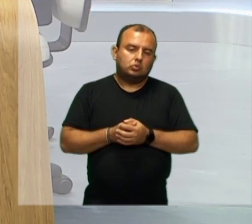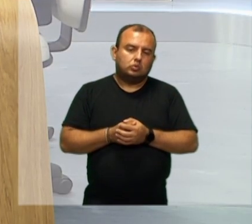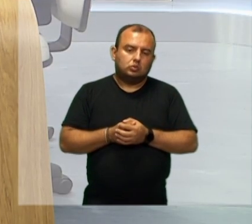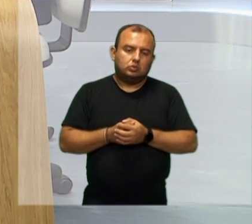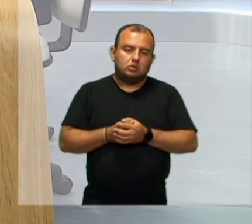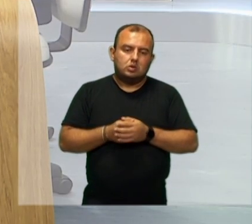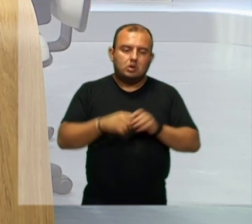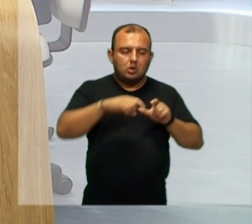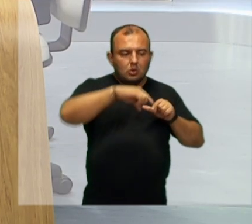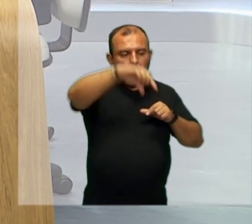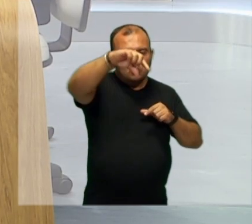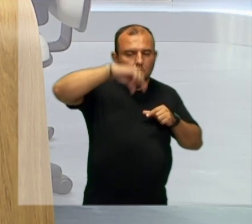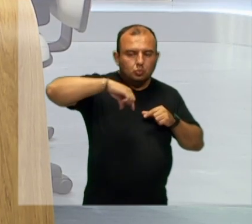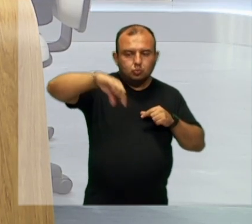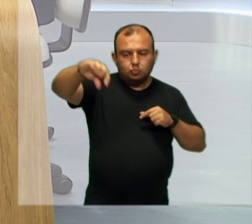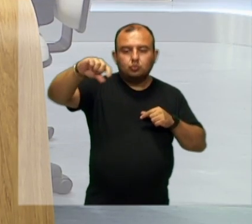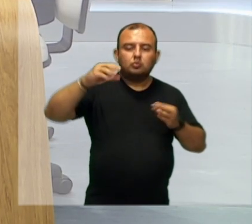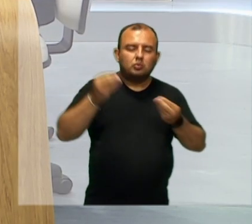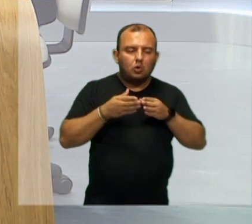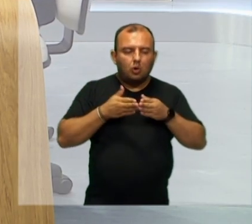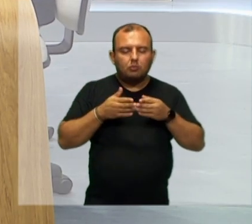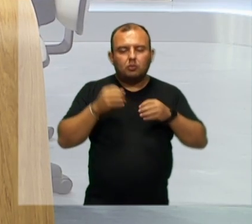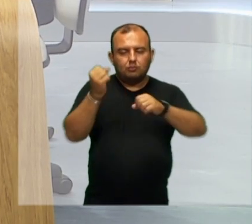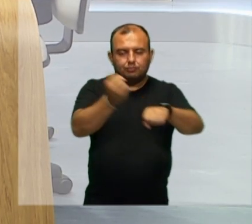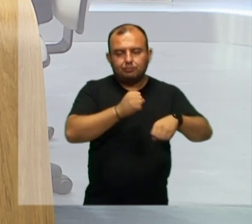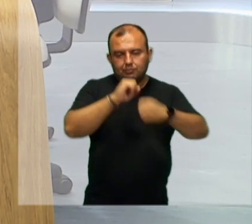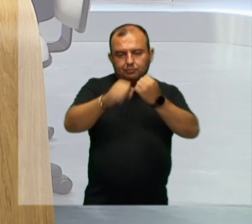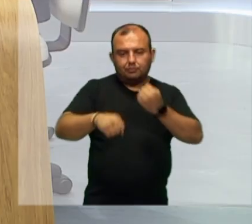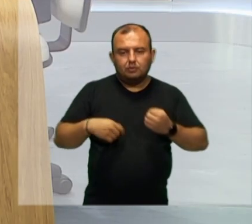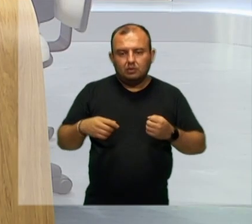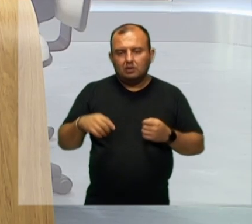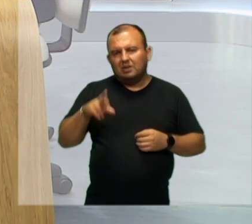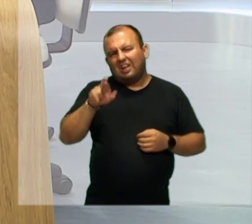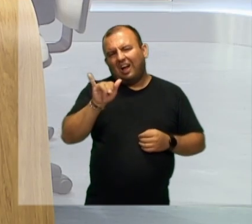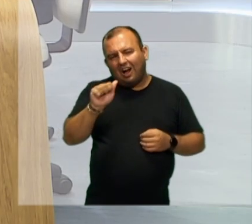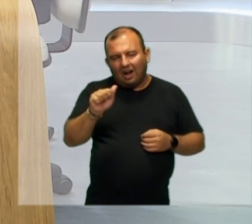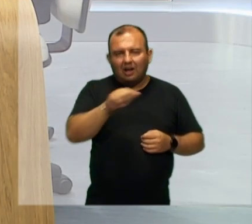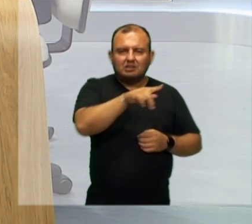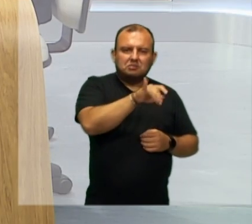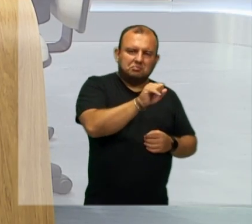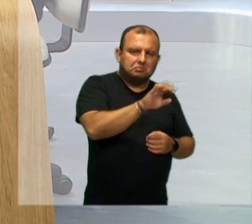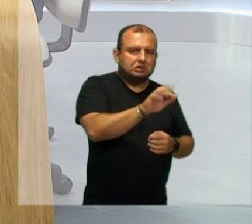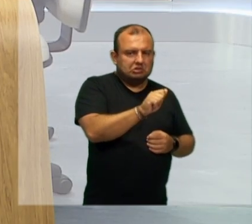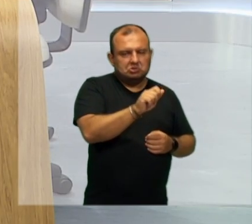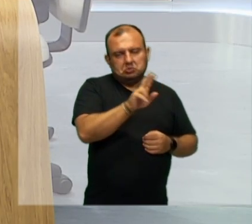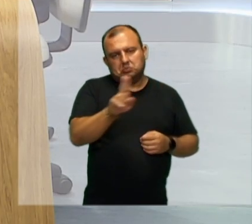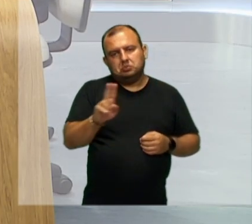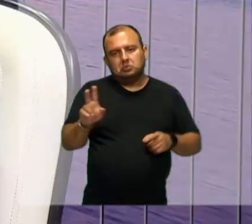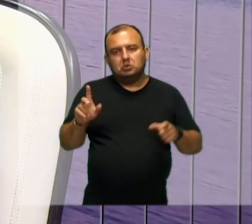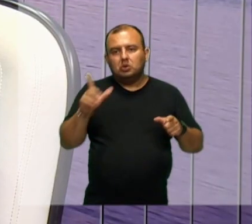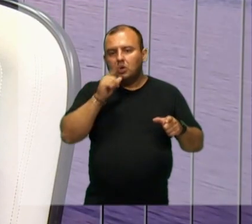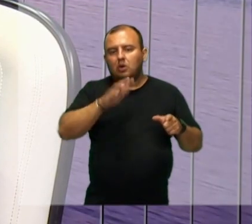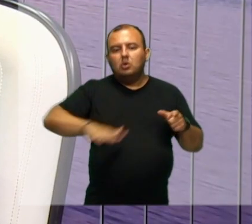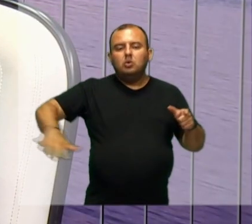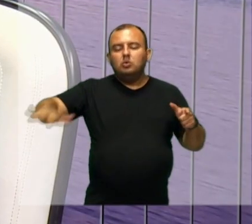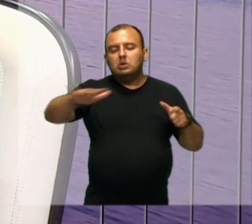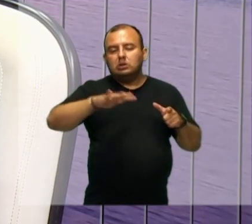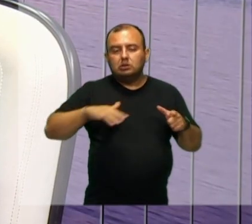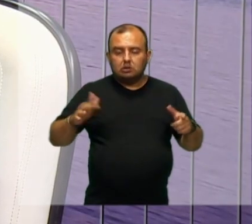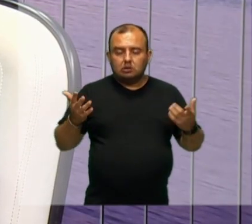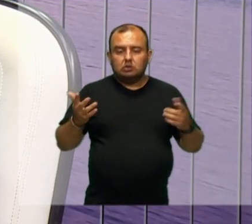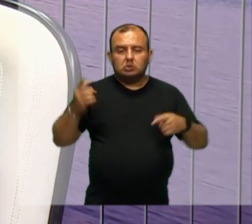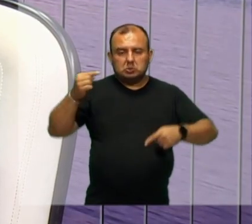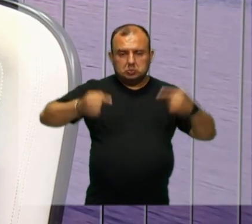pista, digamos assim, sim, né? Sim, a gente chama de pista, né? A gente chama de pista, sim. A gente chama de raia de pista, né? Os lagos internacionais onde a